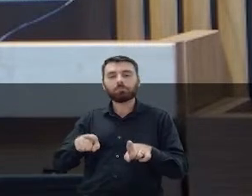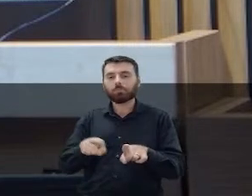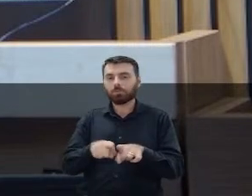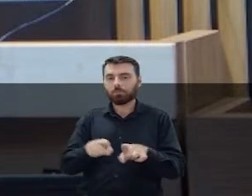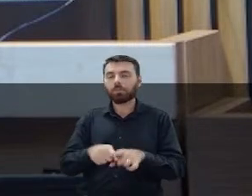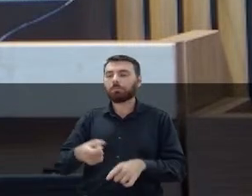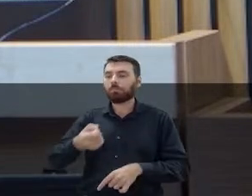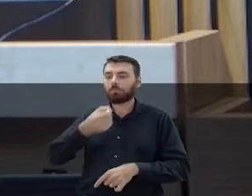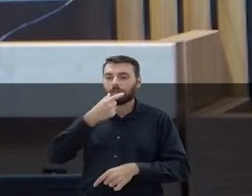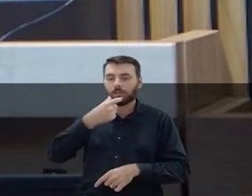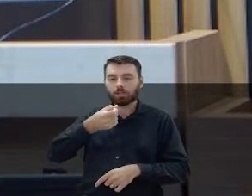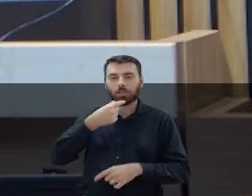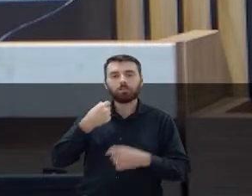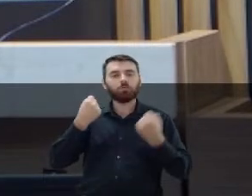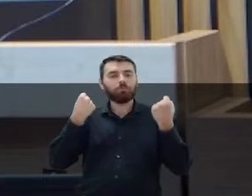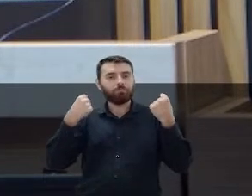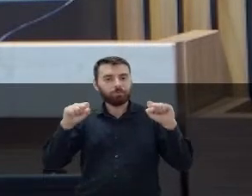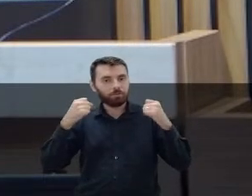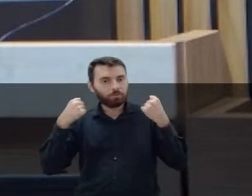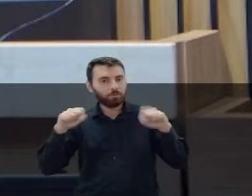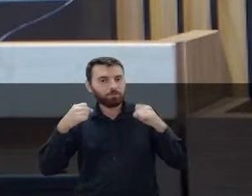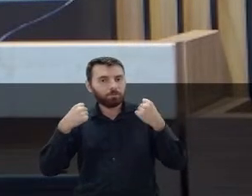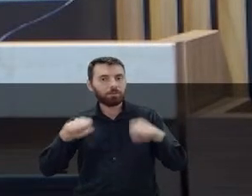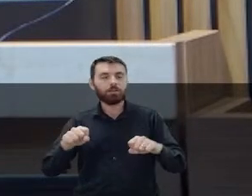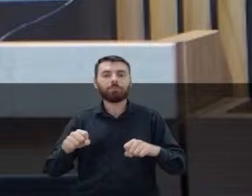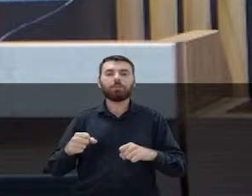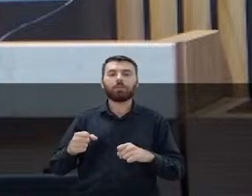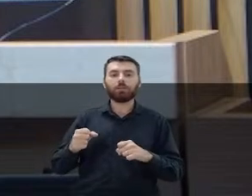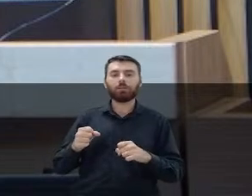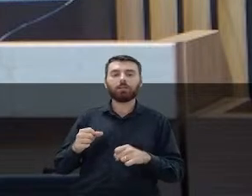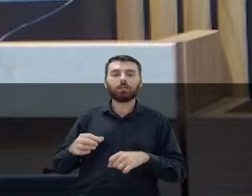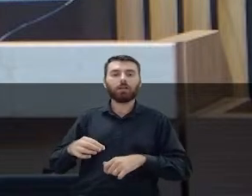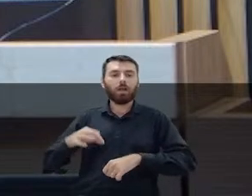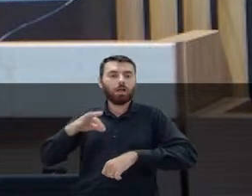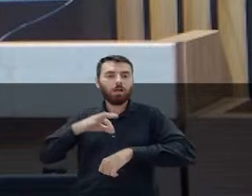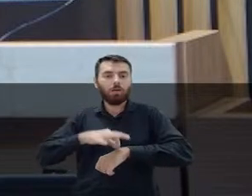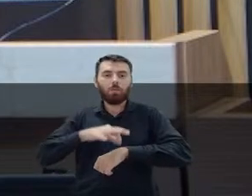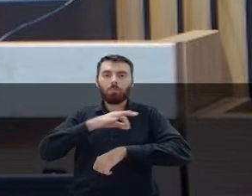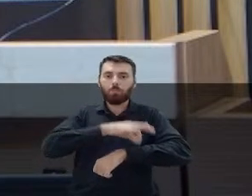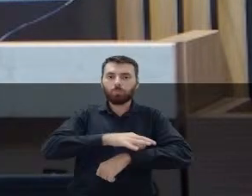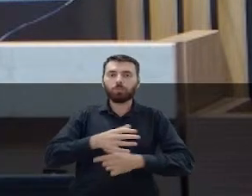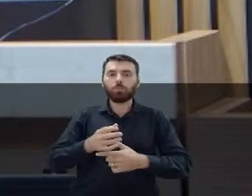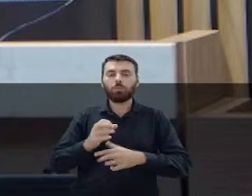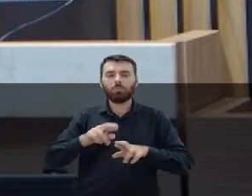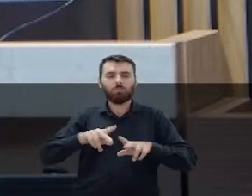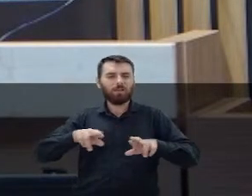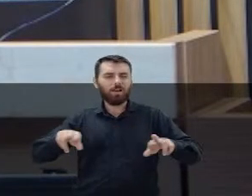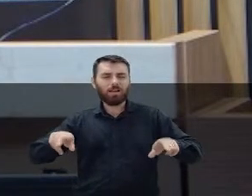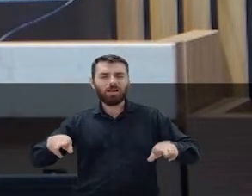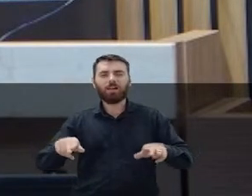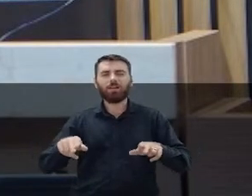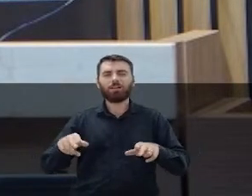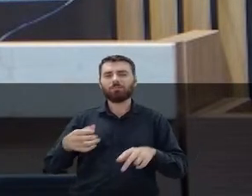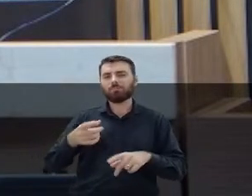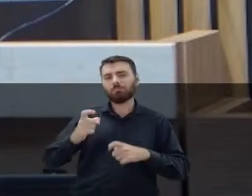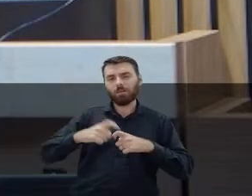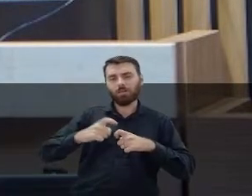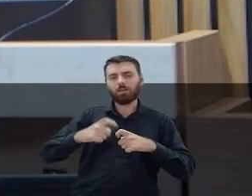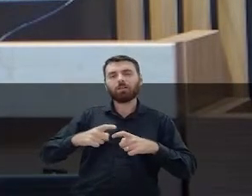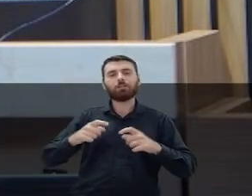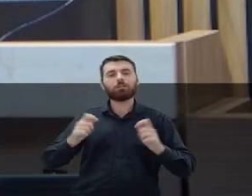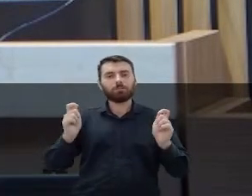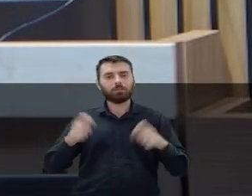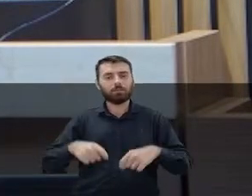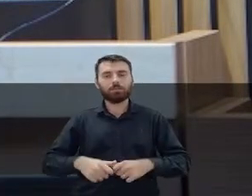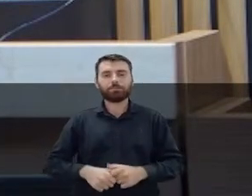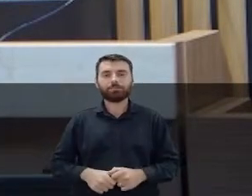meios terapêuticos, fisioterapia, acupuntura, hidroterapia, critério do médico assistente.